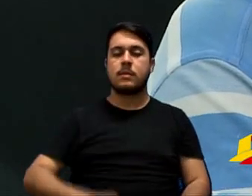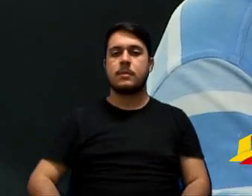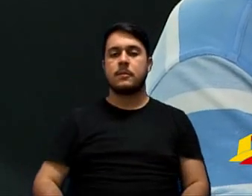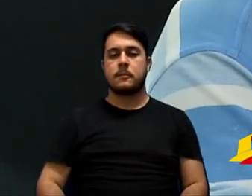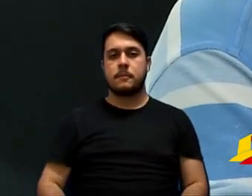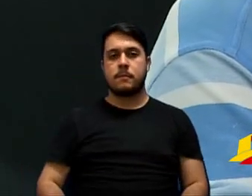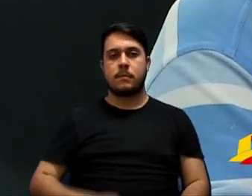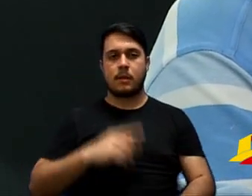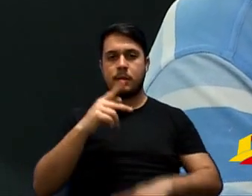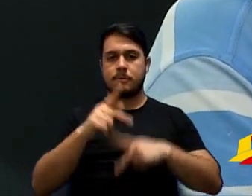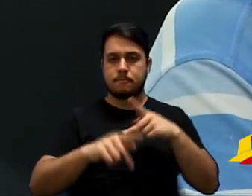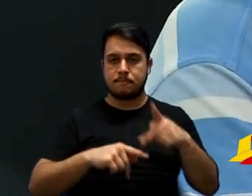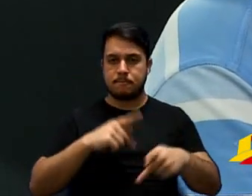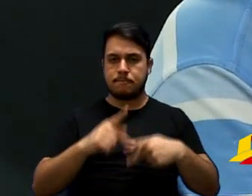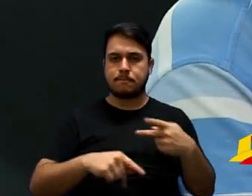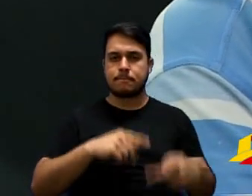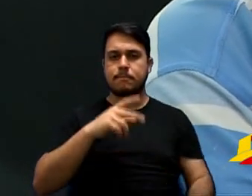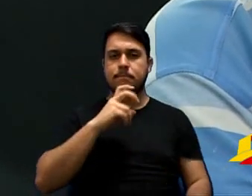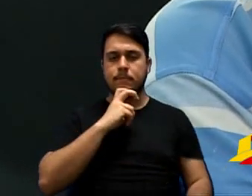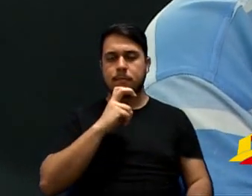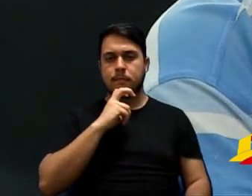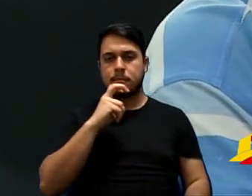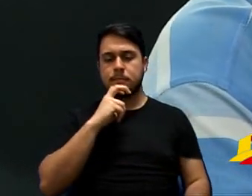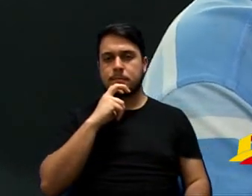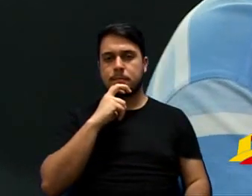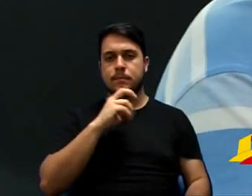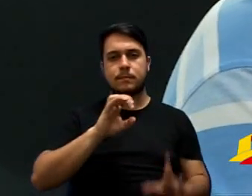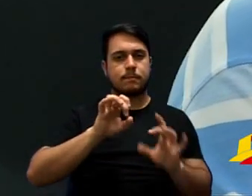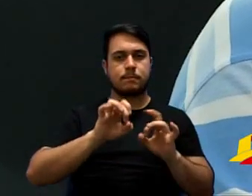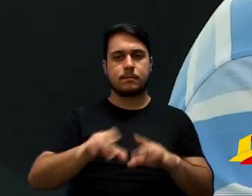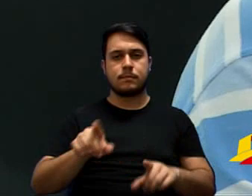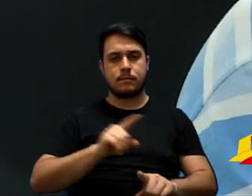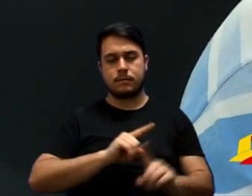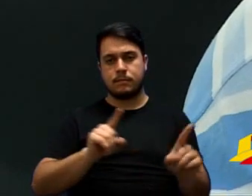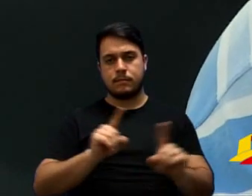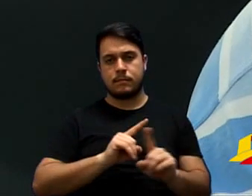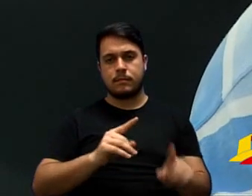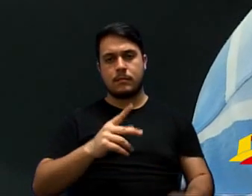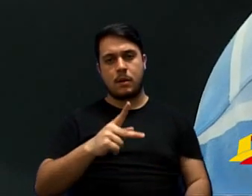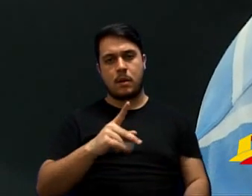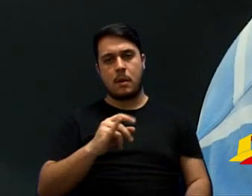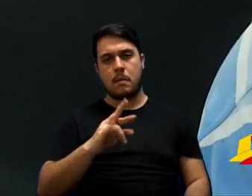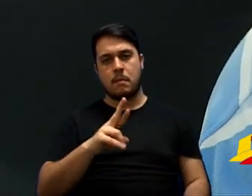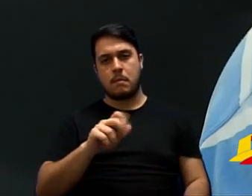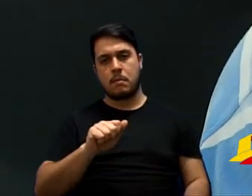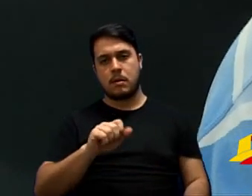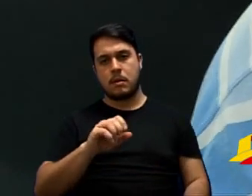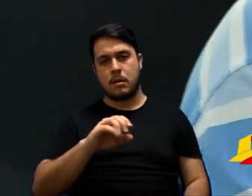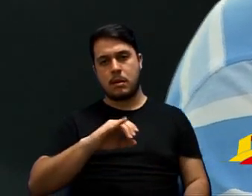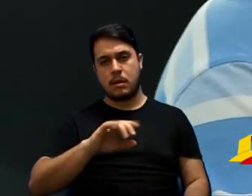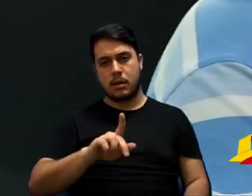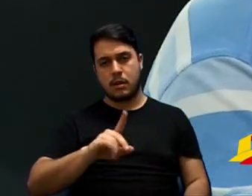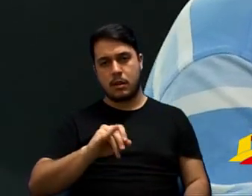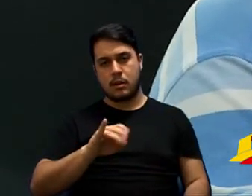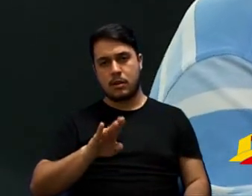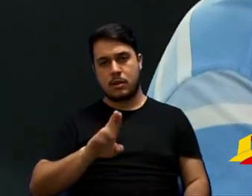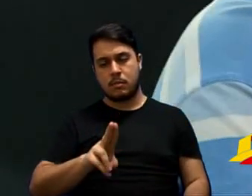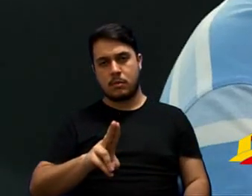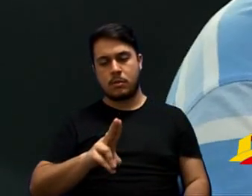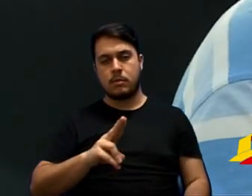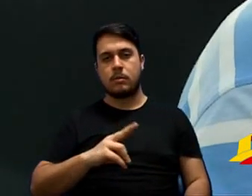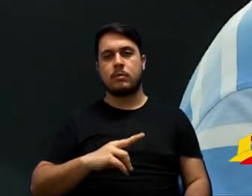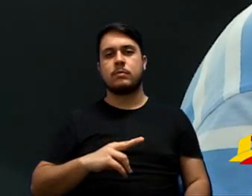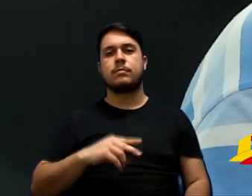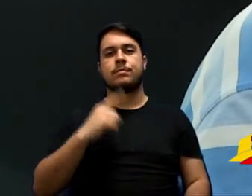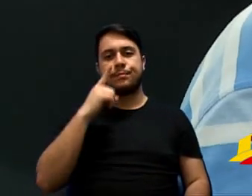sorocaba lindera o córrego ou rio sorocaba eo pirajibu desinformado do risco que correm e eles têm